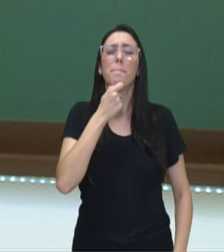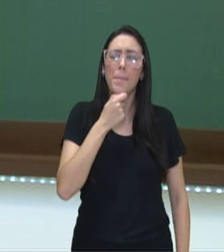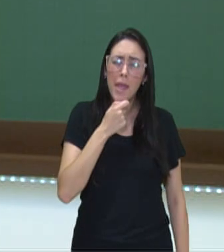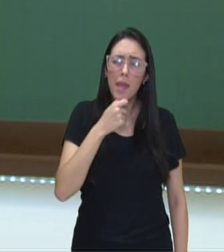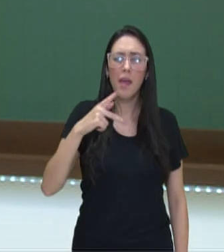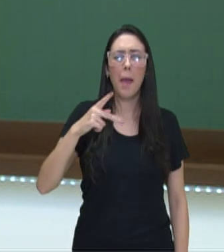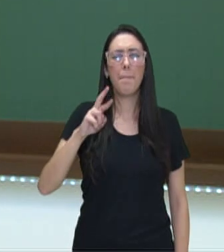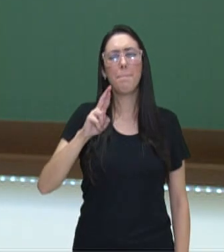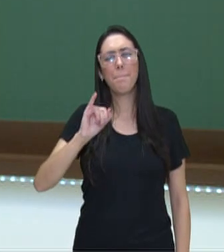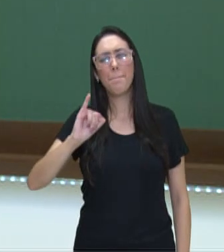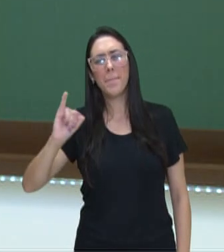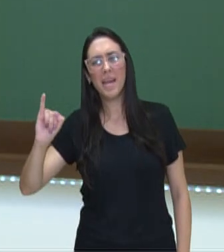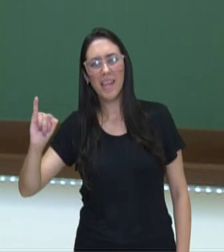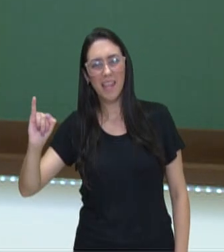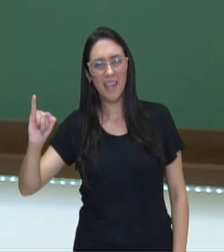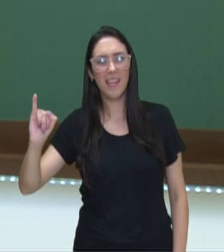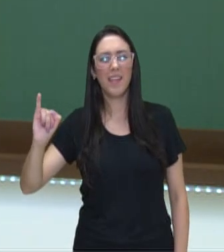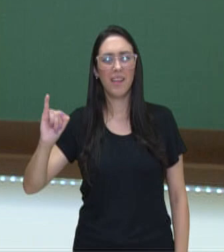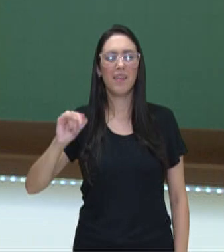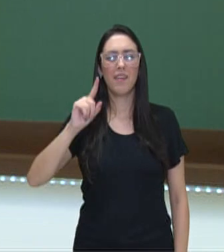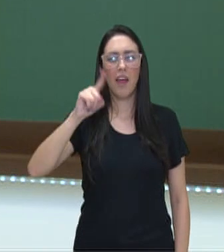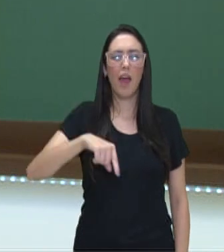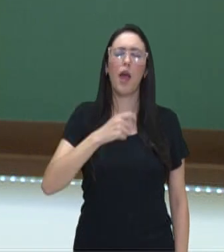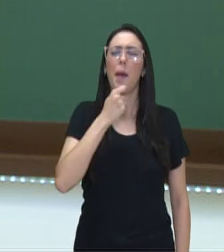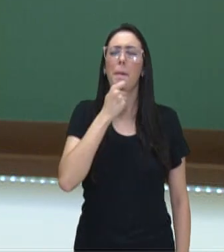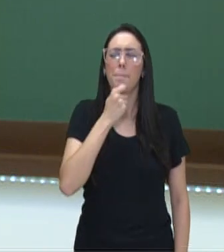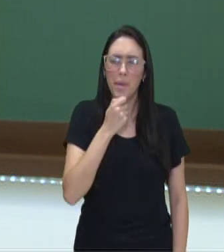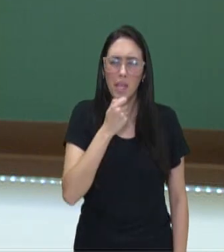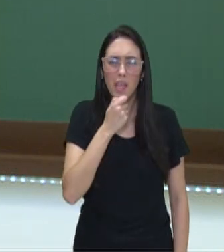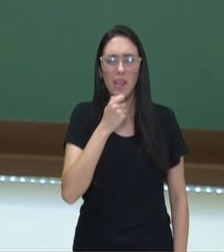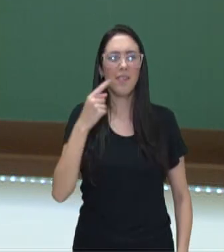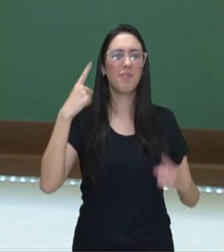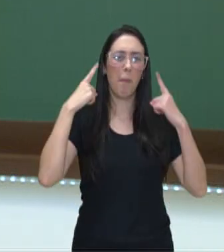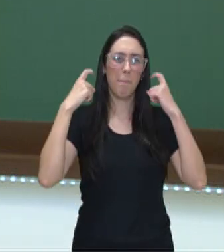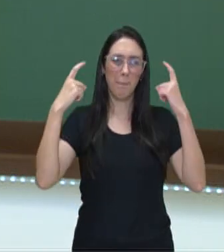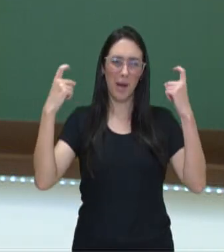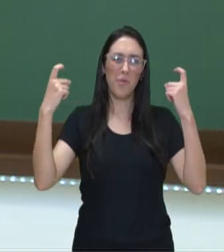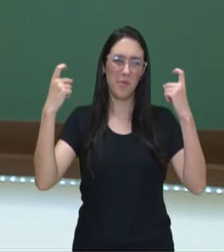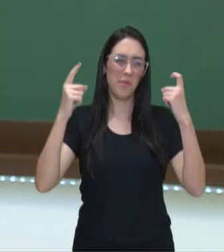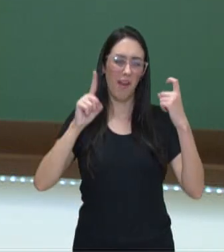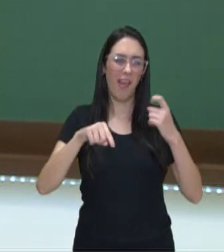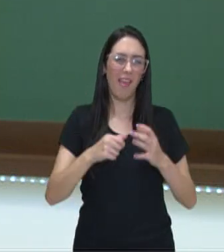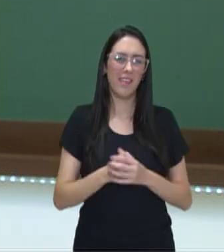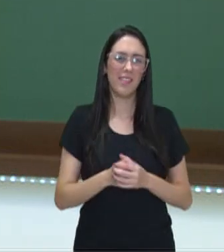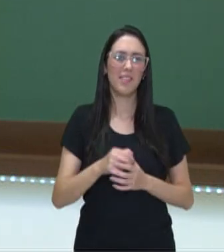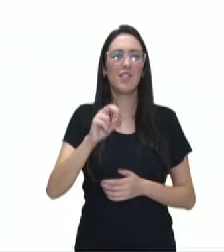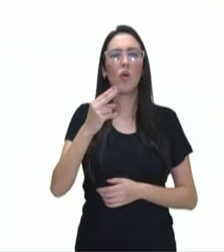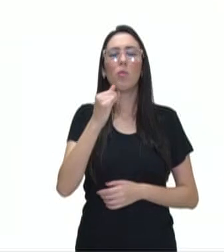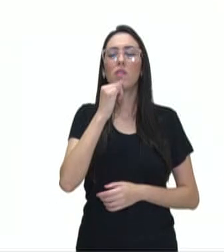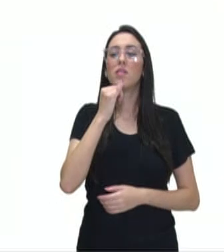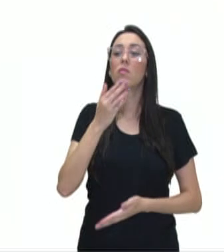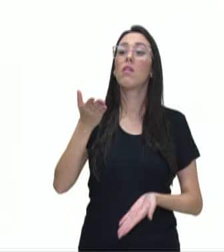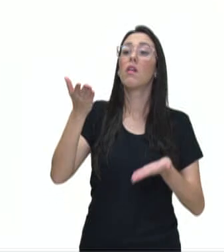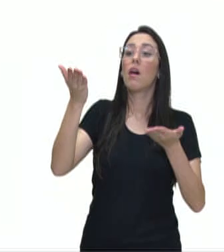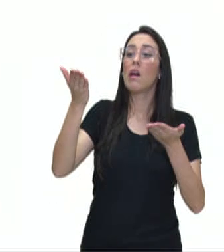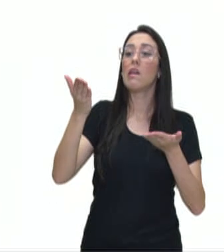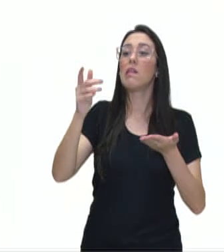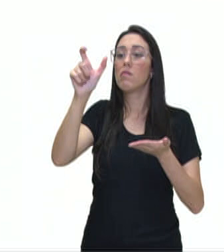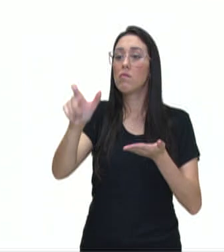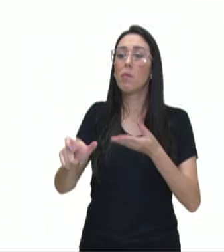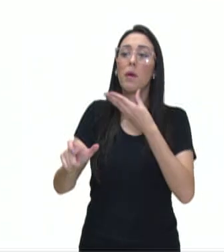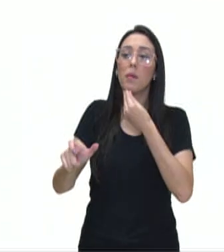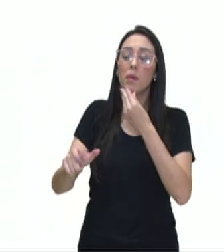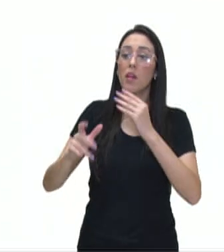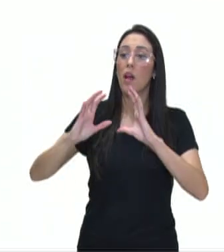Seria uma combinação do P com vários R's e o I no final. Então, temos aqui um exemplo. Aí, Heitor, a bola foi parar